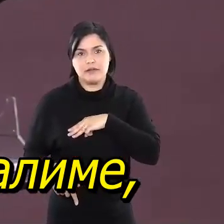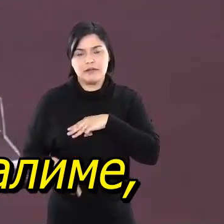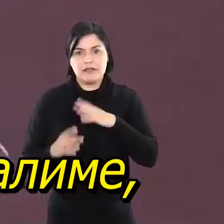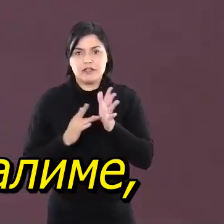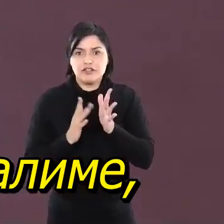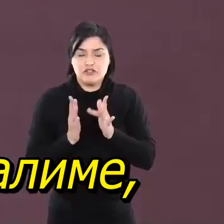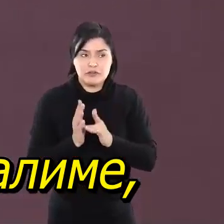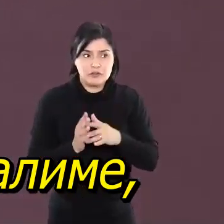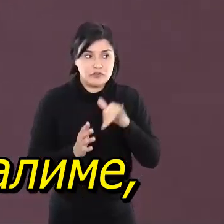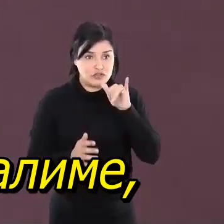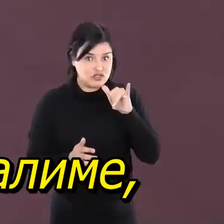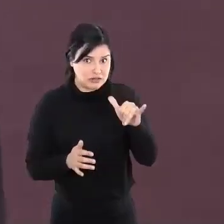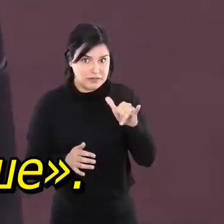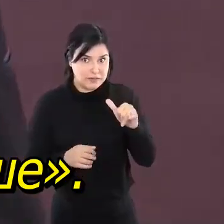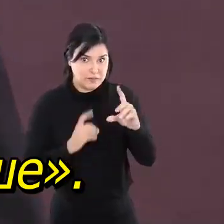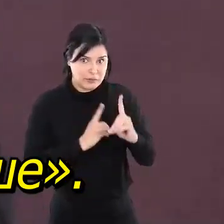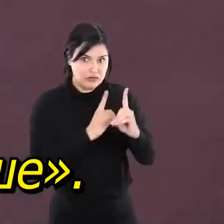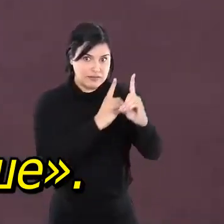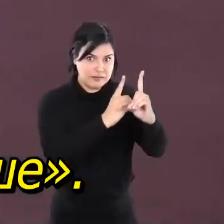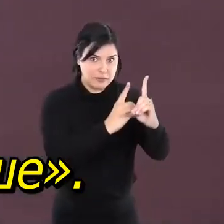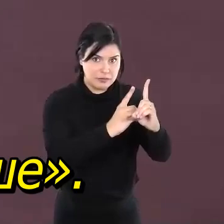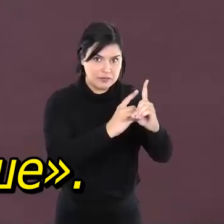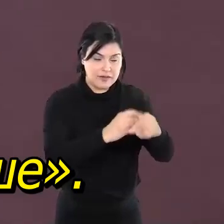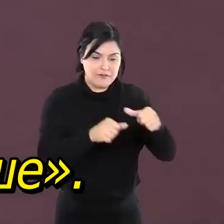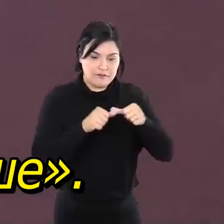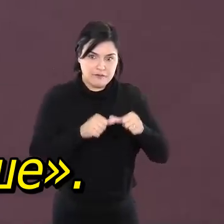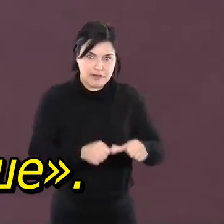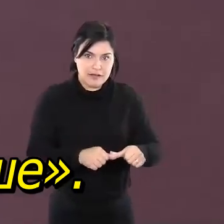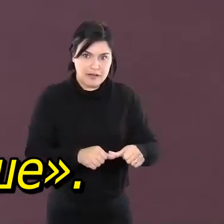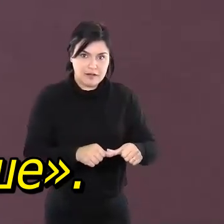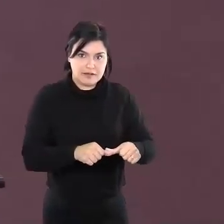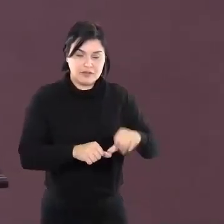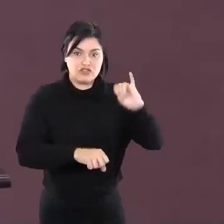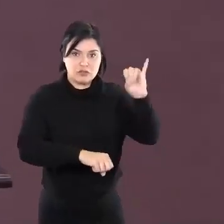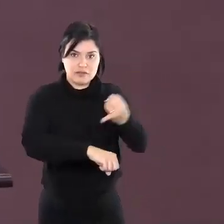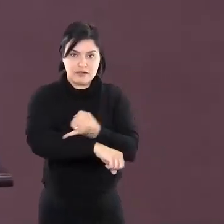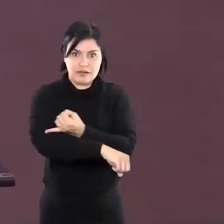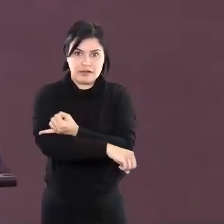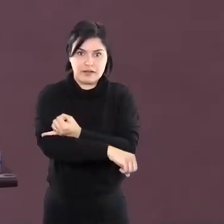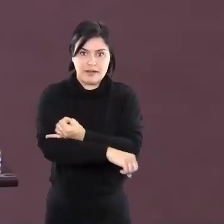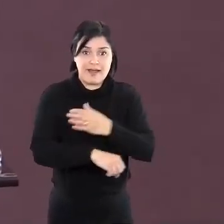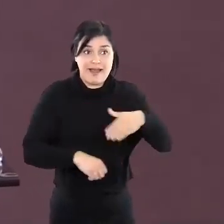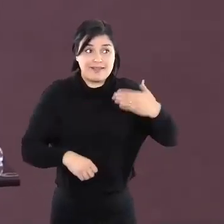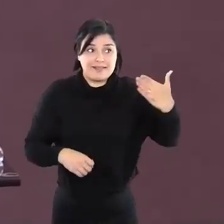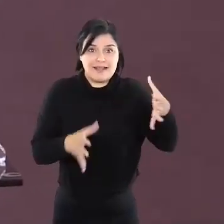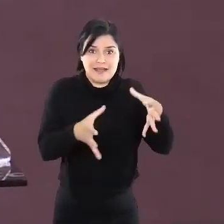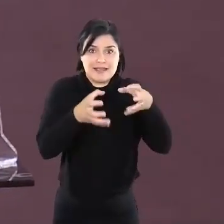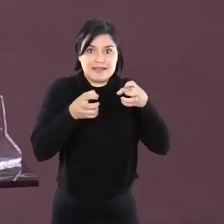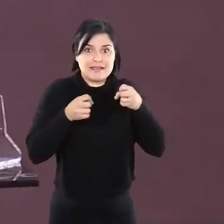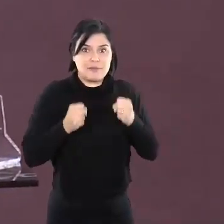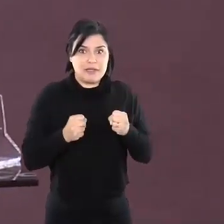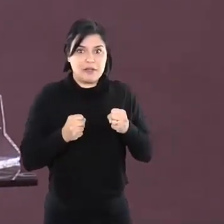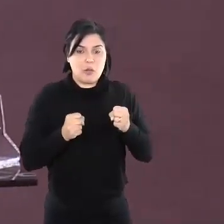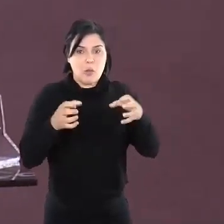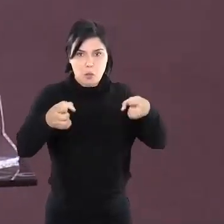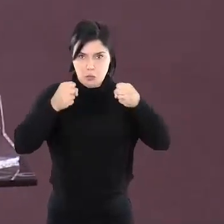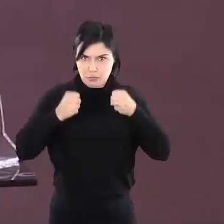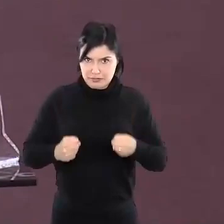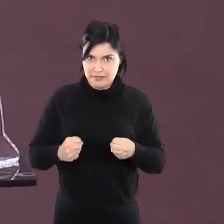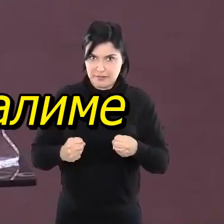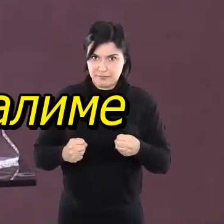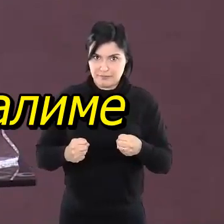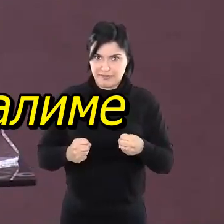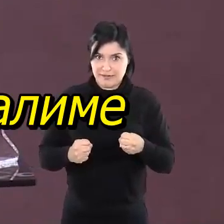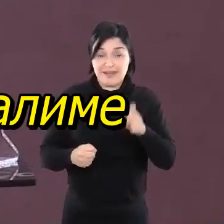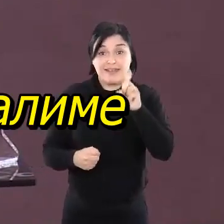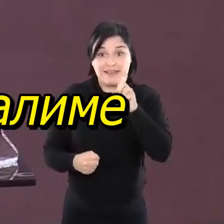em Jerusalém até que do alto sejais revestido de poder. E recebereis poder ao descer sobre vós, o Espírito Santo.